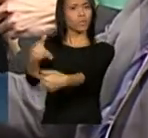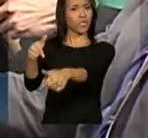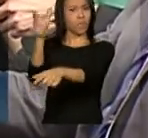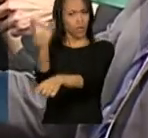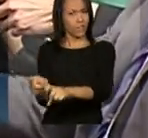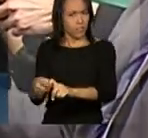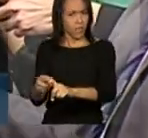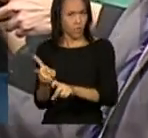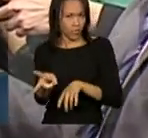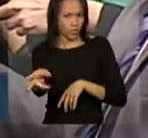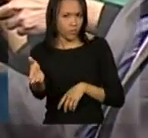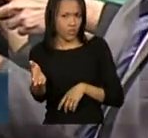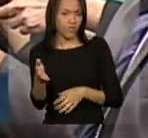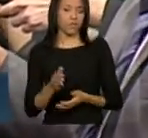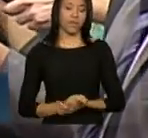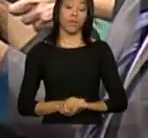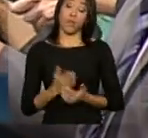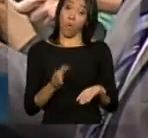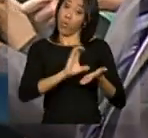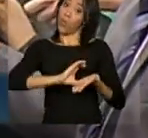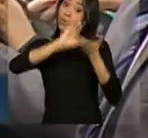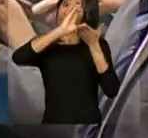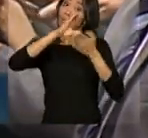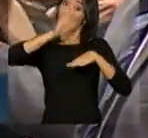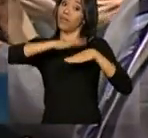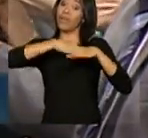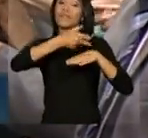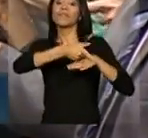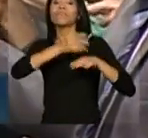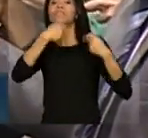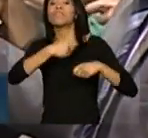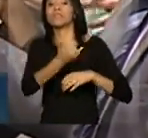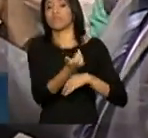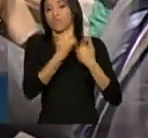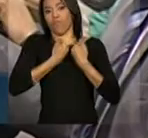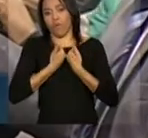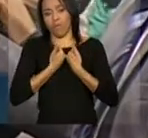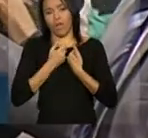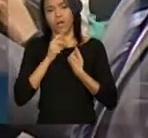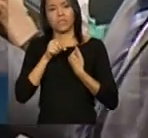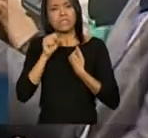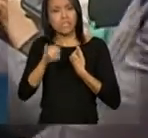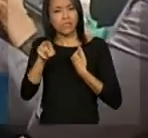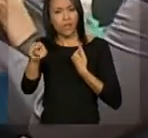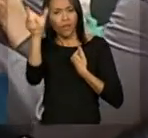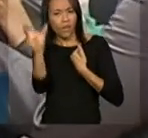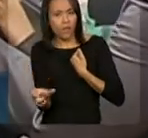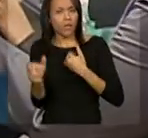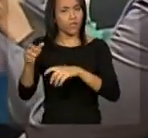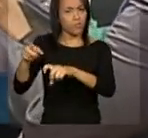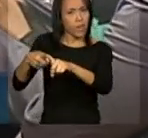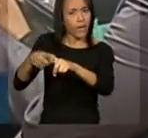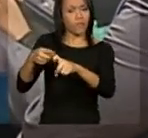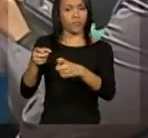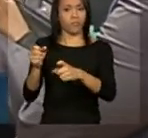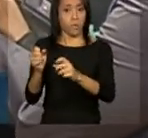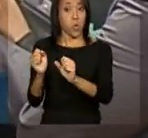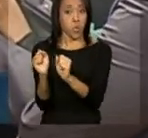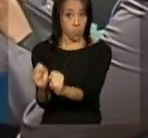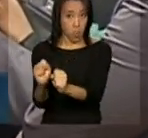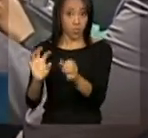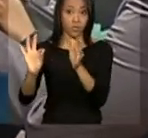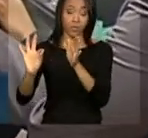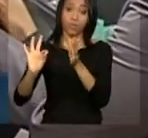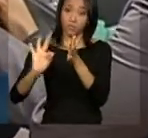continua atendendo ao Conselho Federal de Medicina que tem que nos dar essa informação inclusive Como é que tá a situação desse profissional médico ele só pode